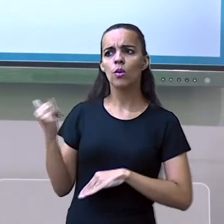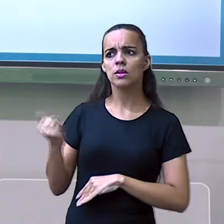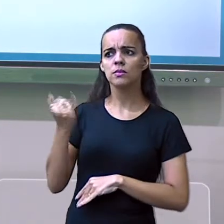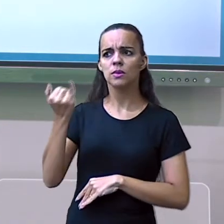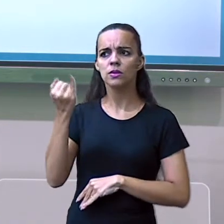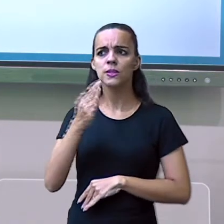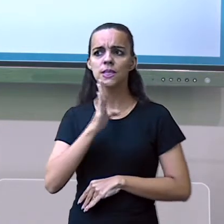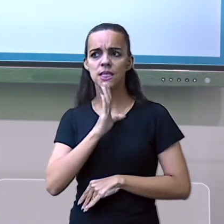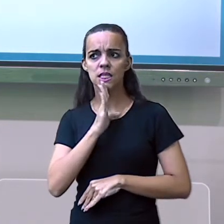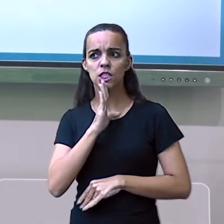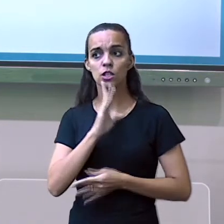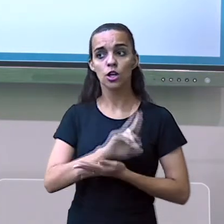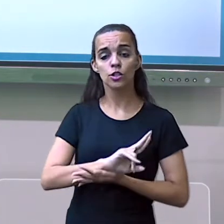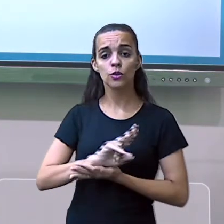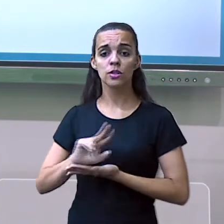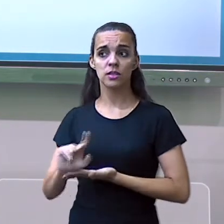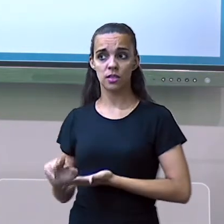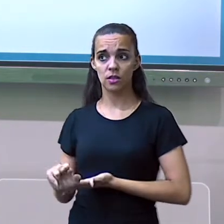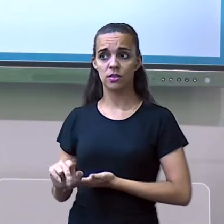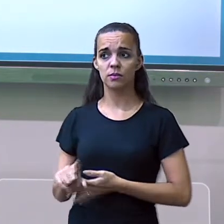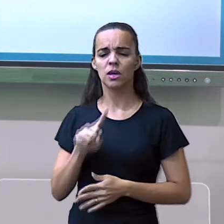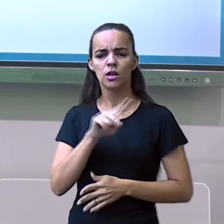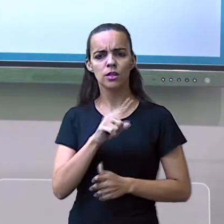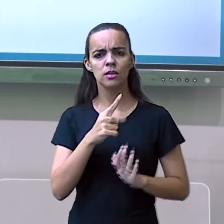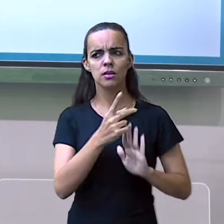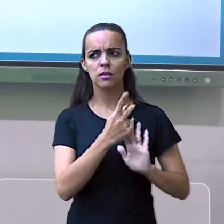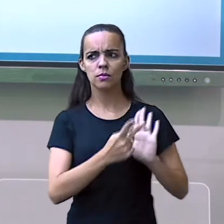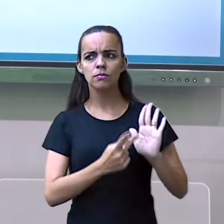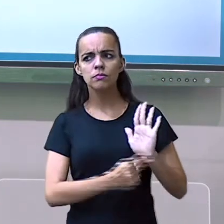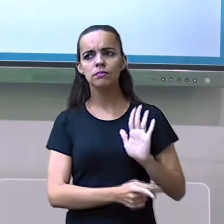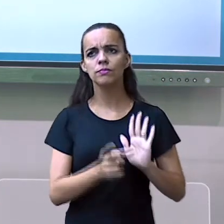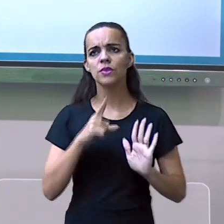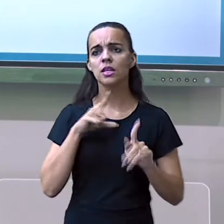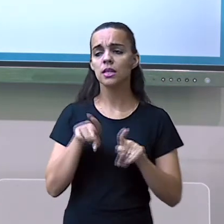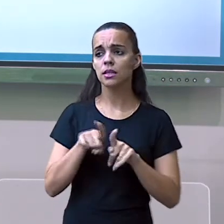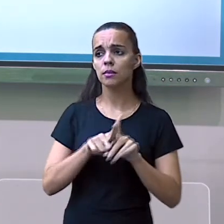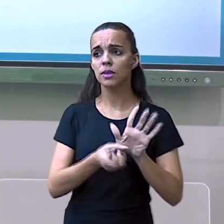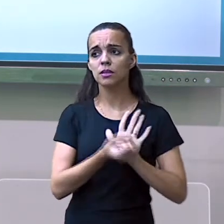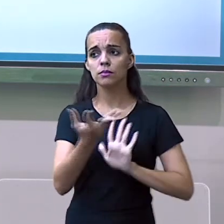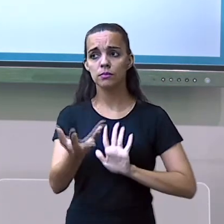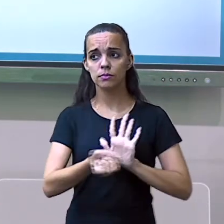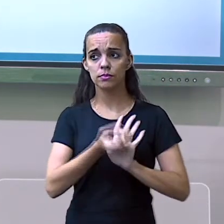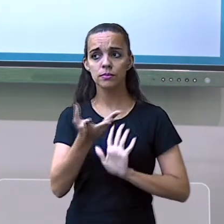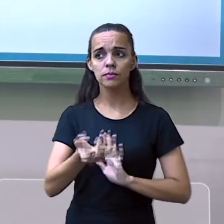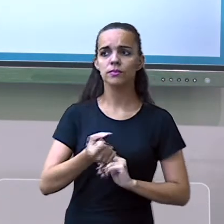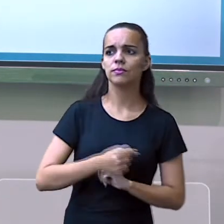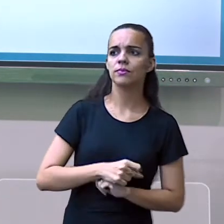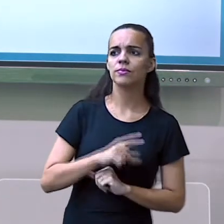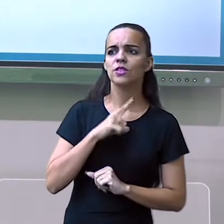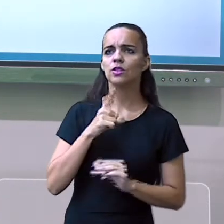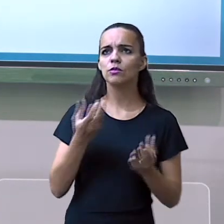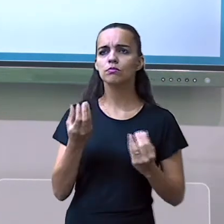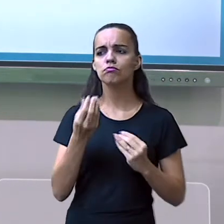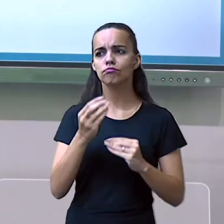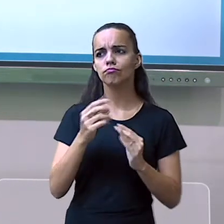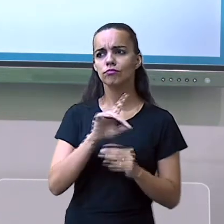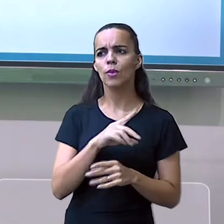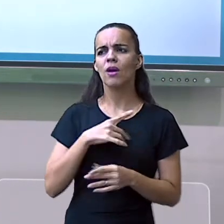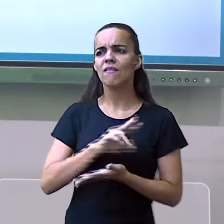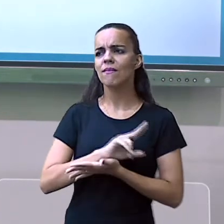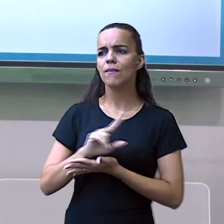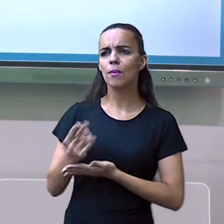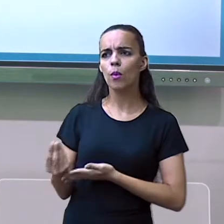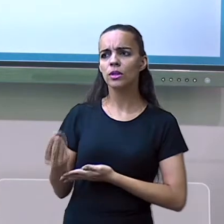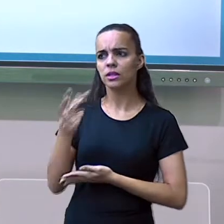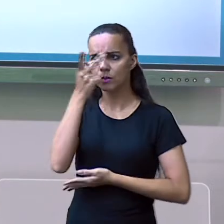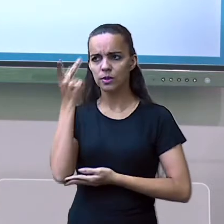se conhecer a diferença entre poema e poesia, apesar de serem tratados por muitos